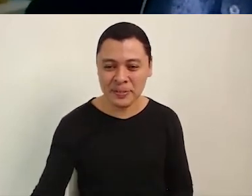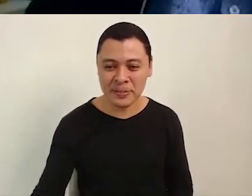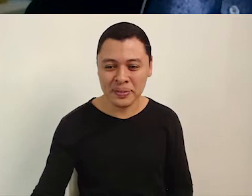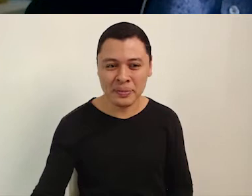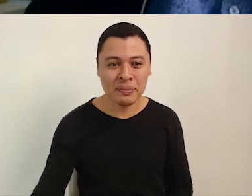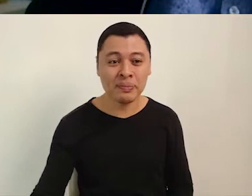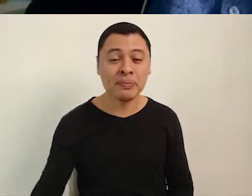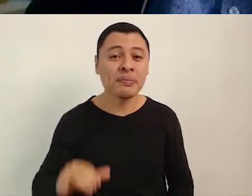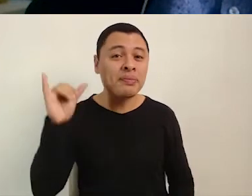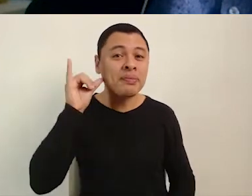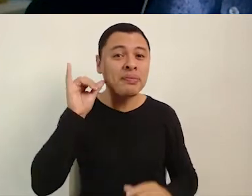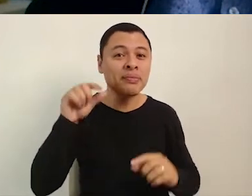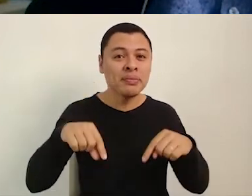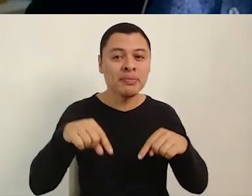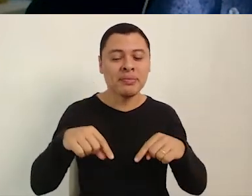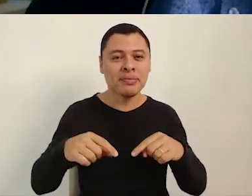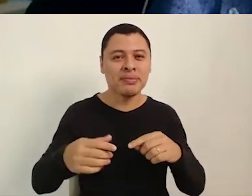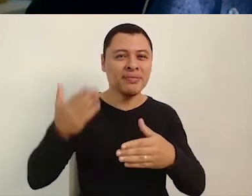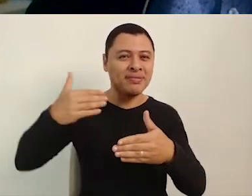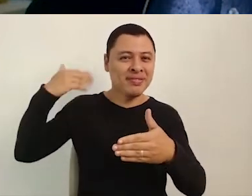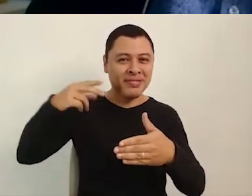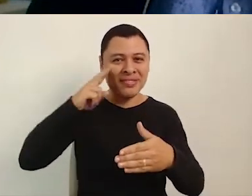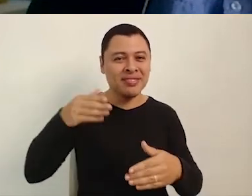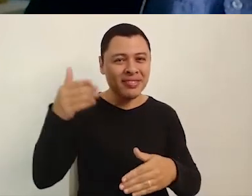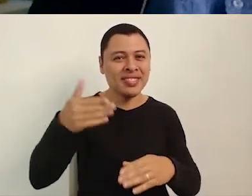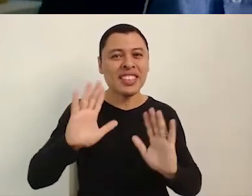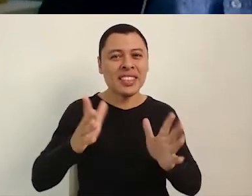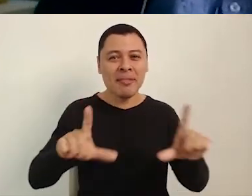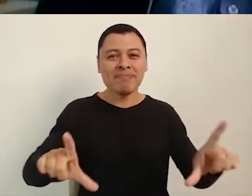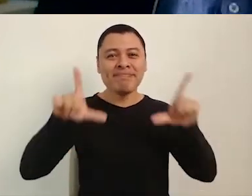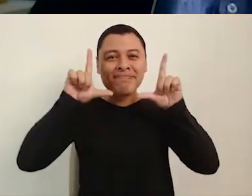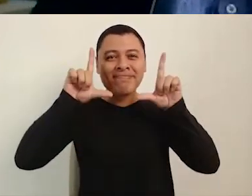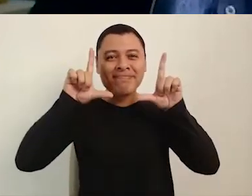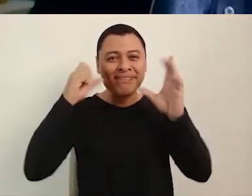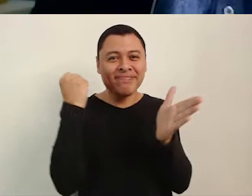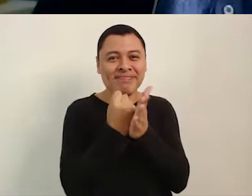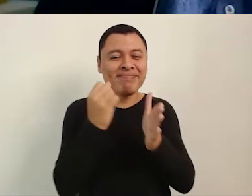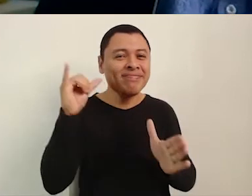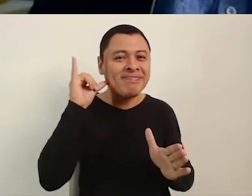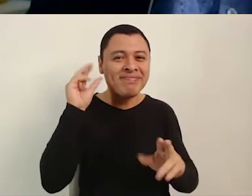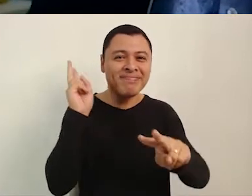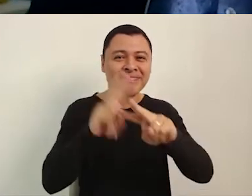Cleiton já é, pro pessoal que acompanha aqui as edições, ele também já figurinha carimbada nossa, né?